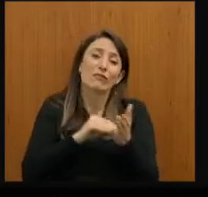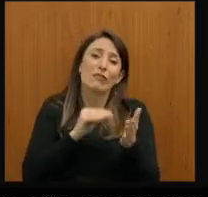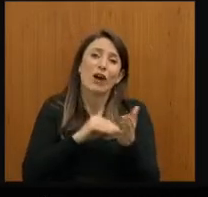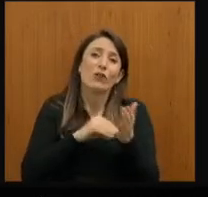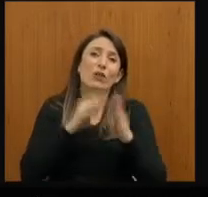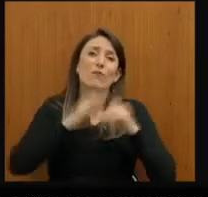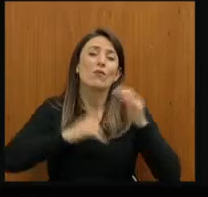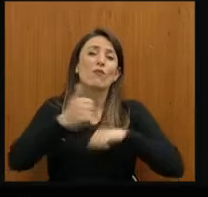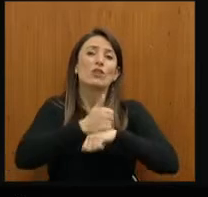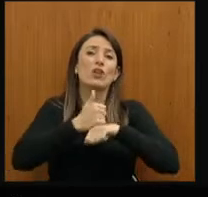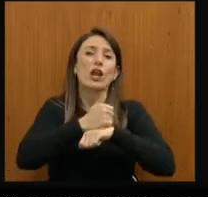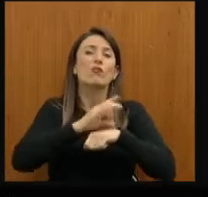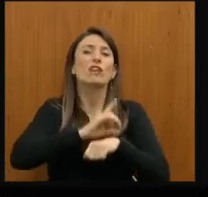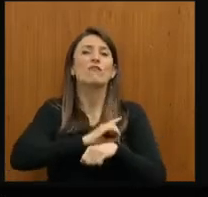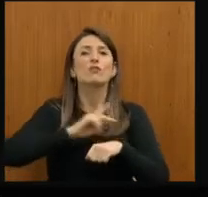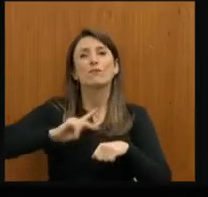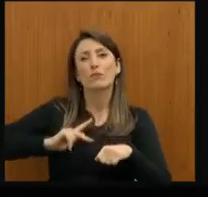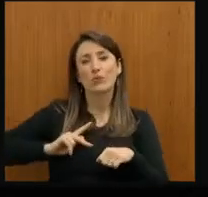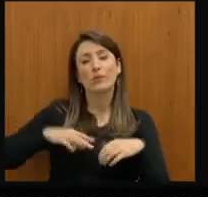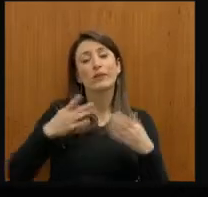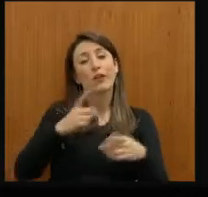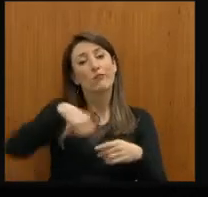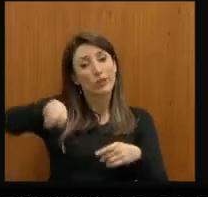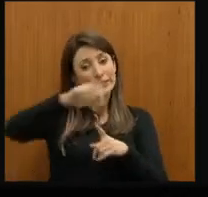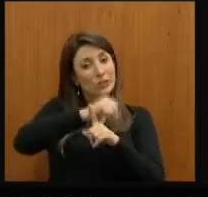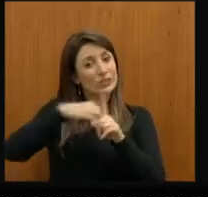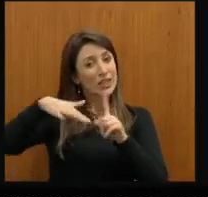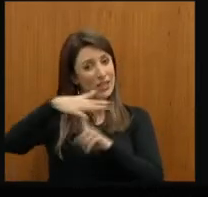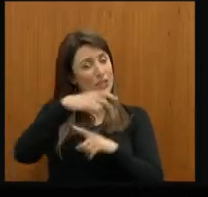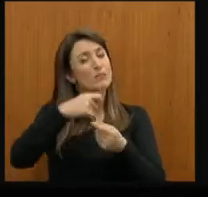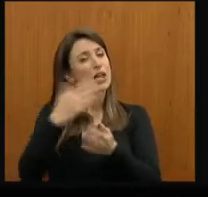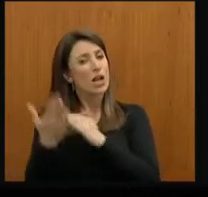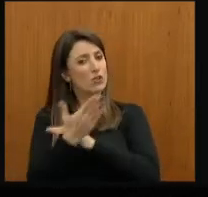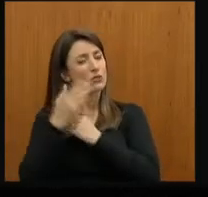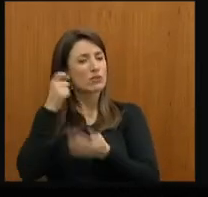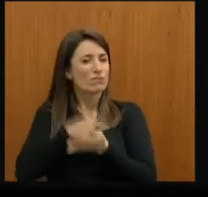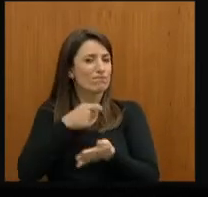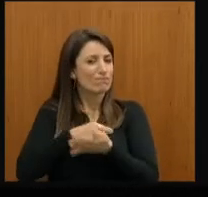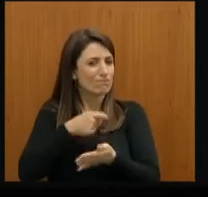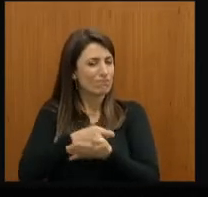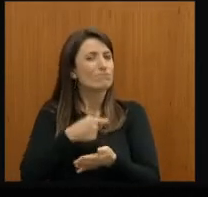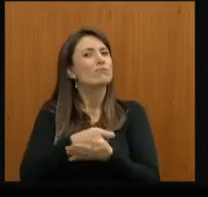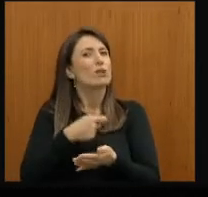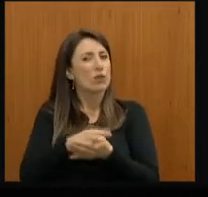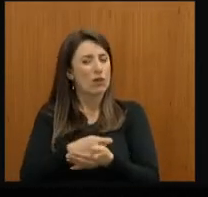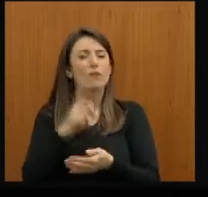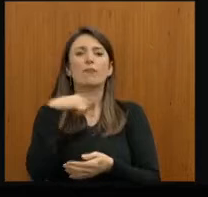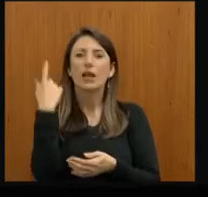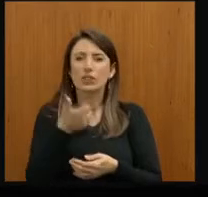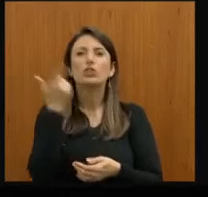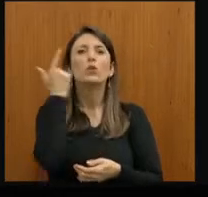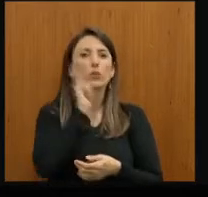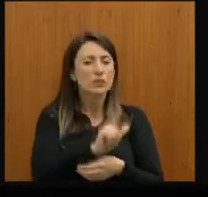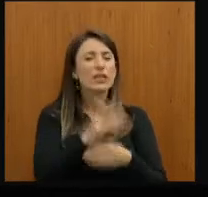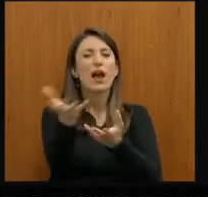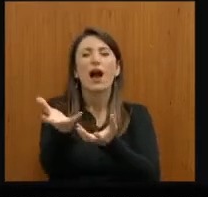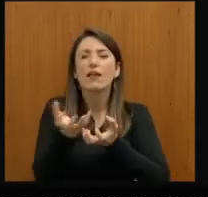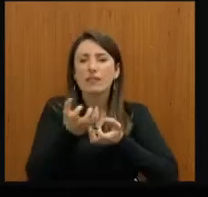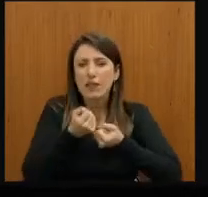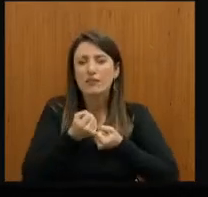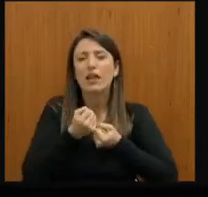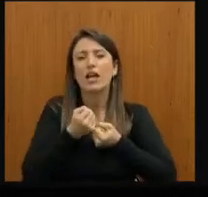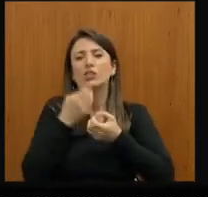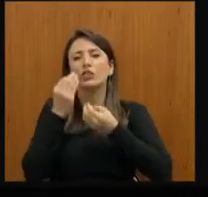é um provimento das vagas do modem para que a gente possa prestar de começar com a pastora de forma plena aí